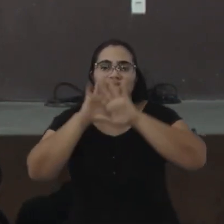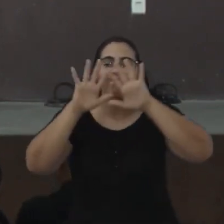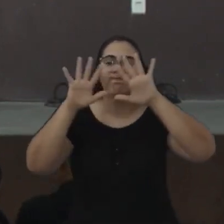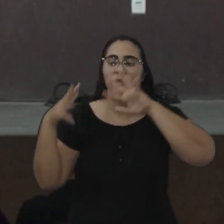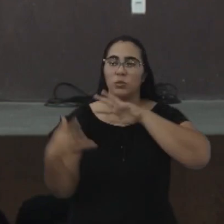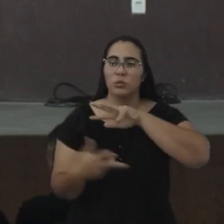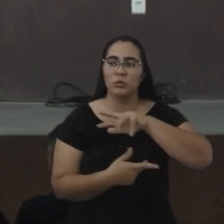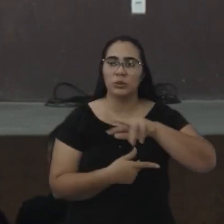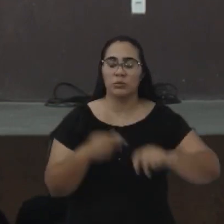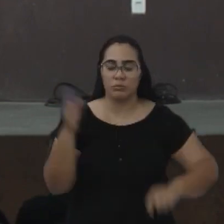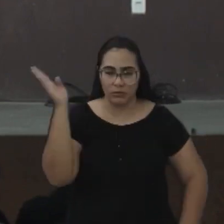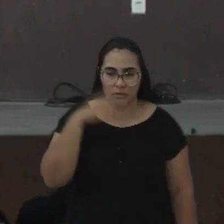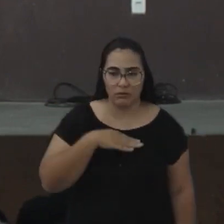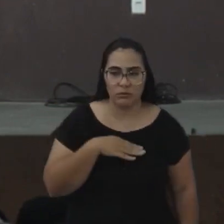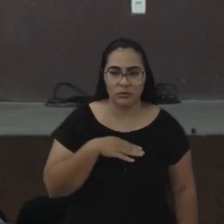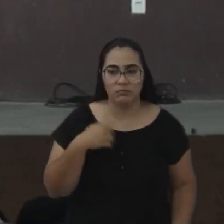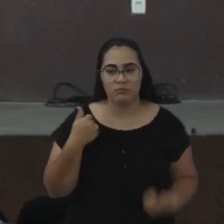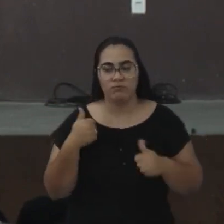é.